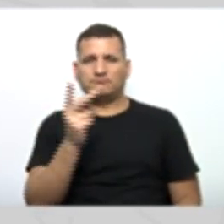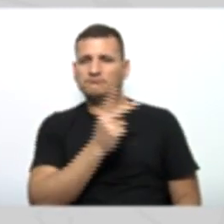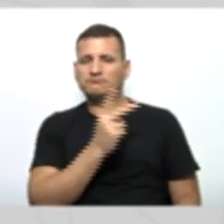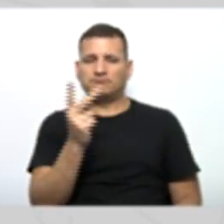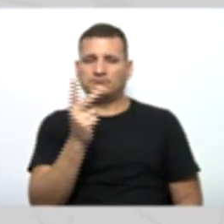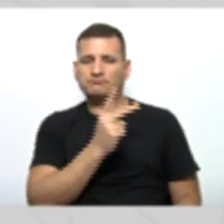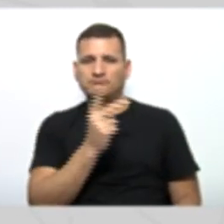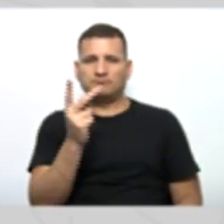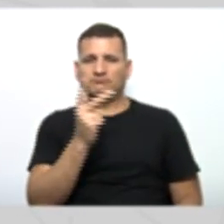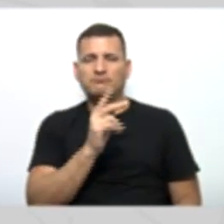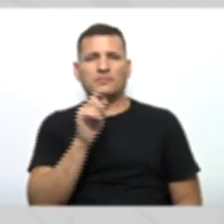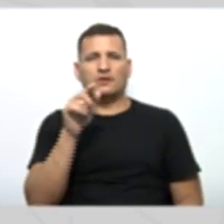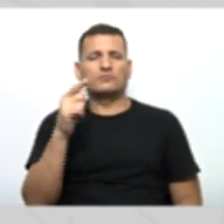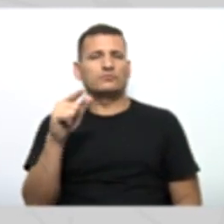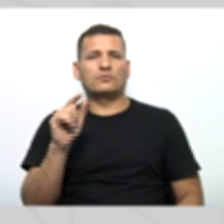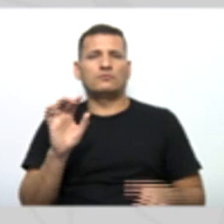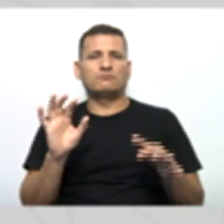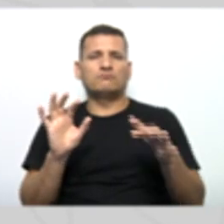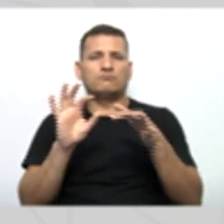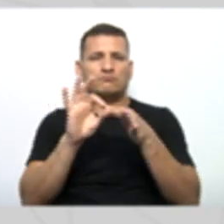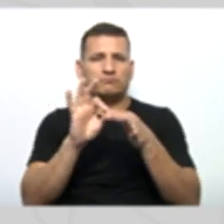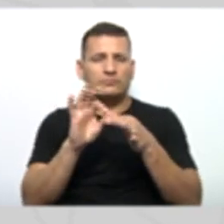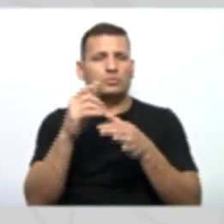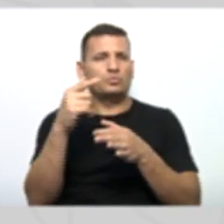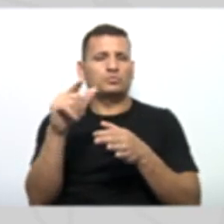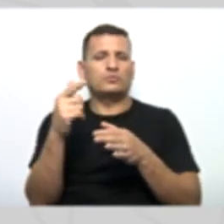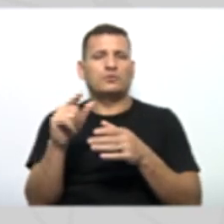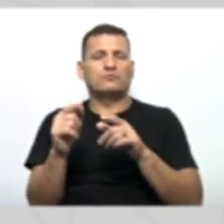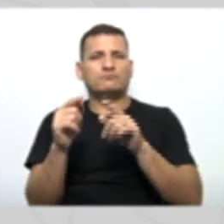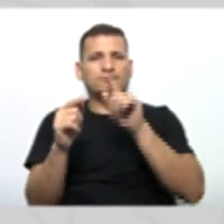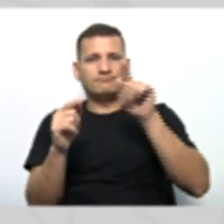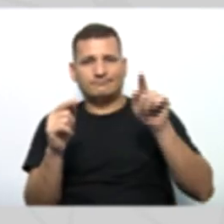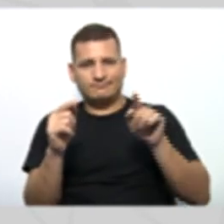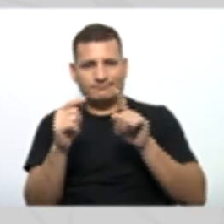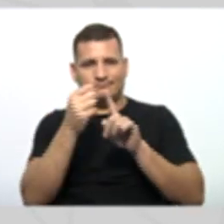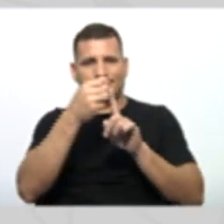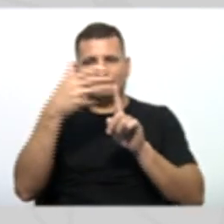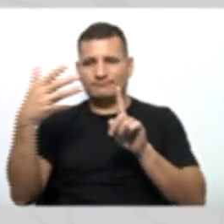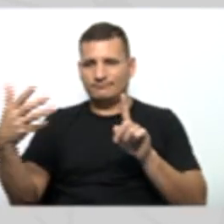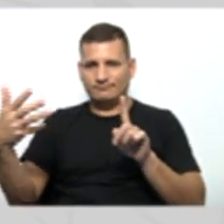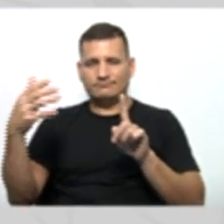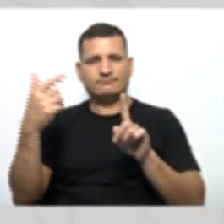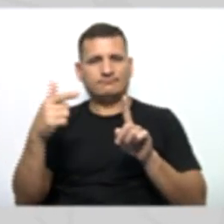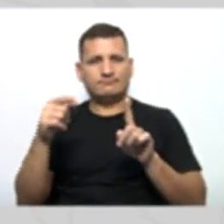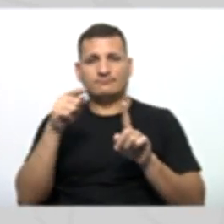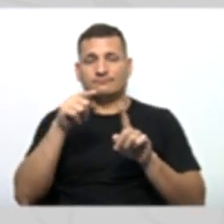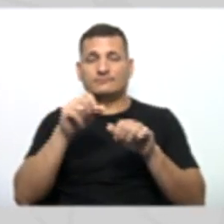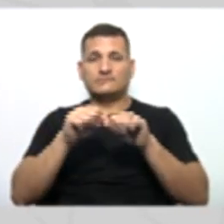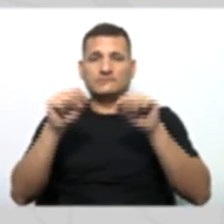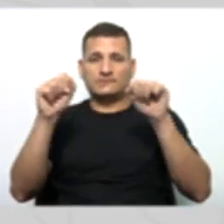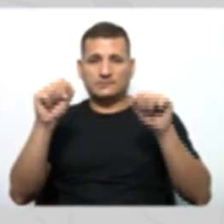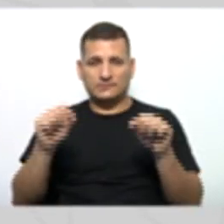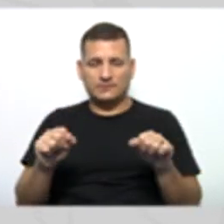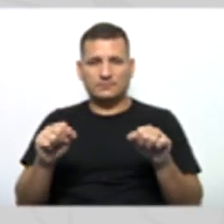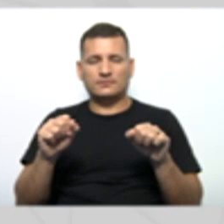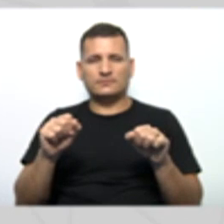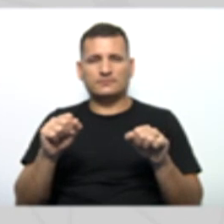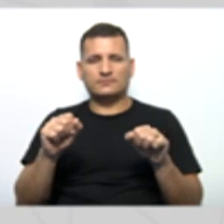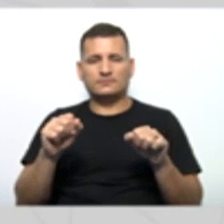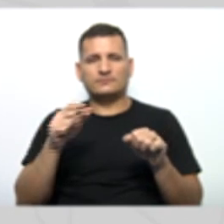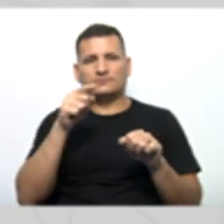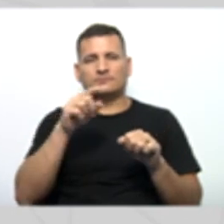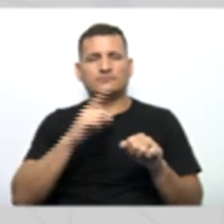nenhuma agregação, não tem nenhuma extensão, certo? Esse sistema, ele está ainda, esse diagrama, ele está ainda